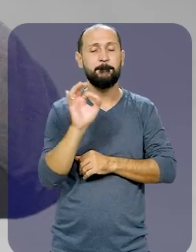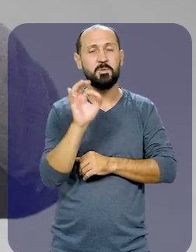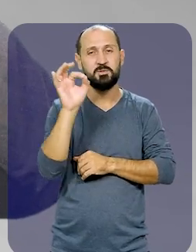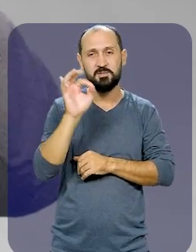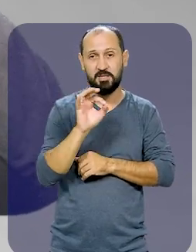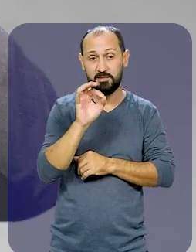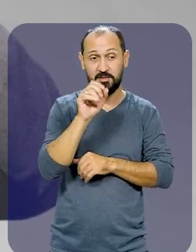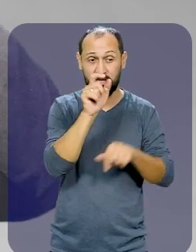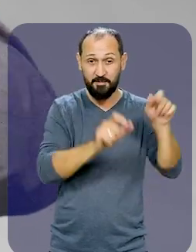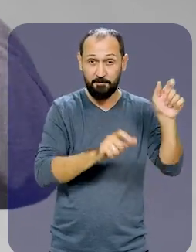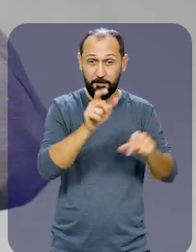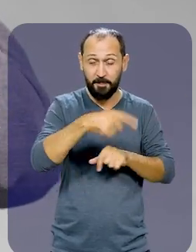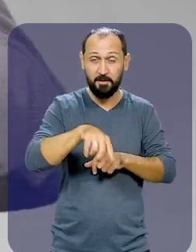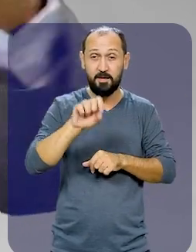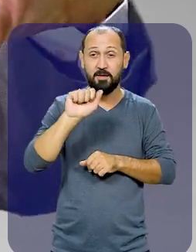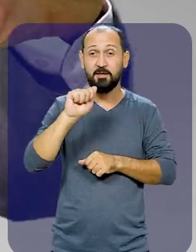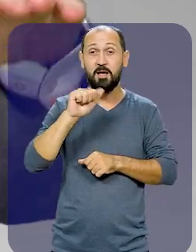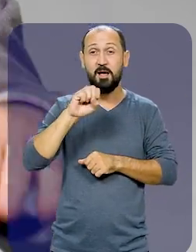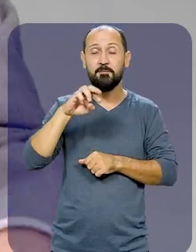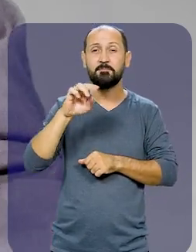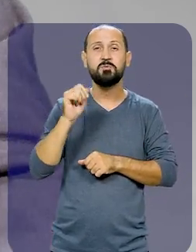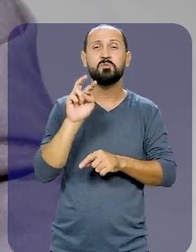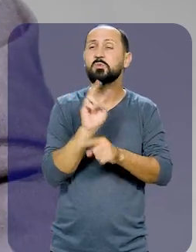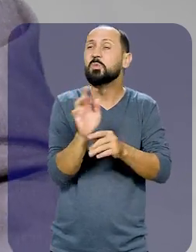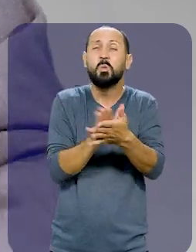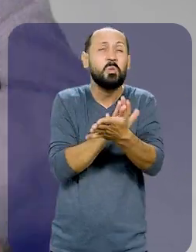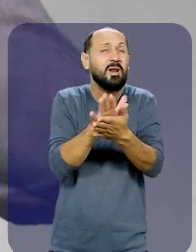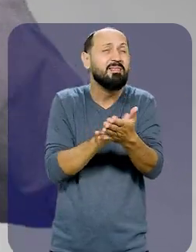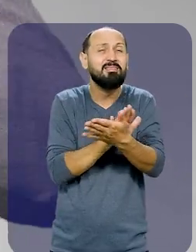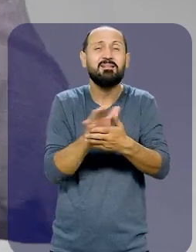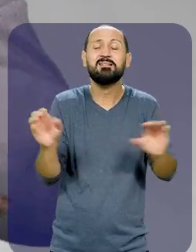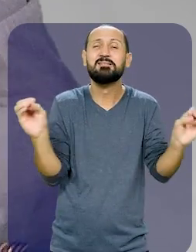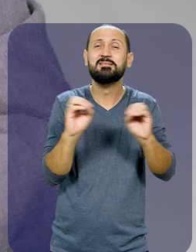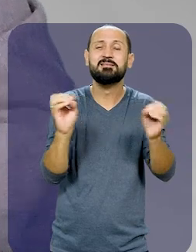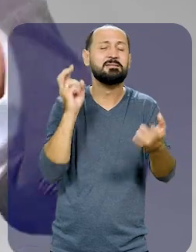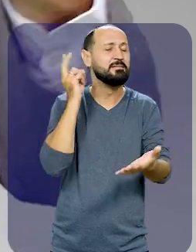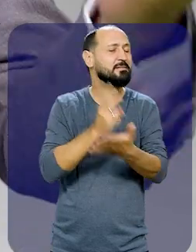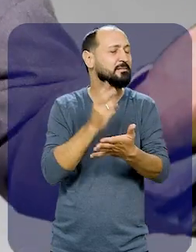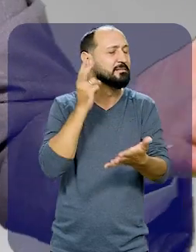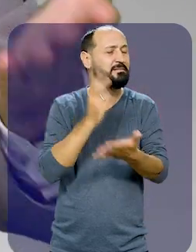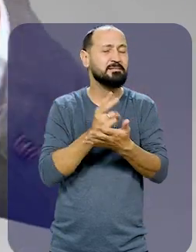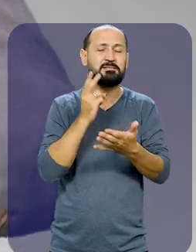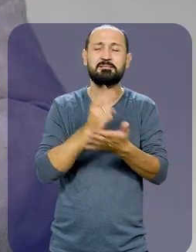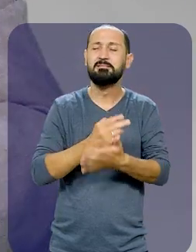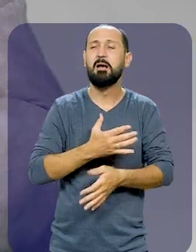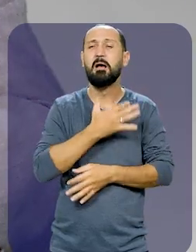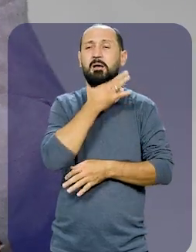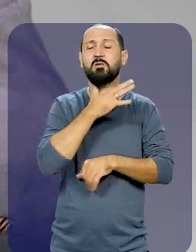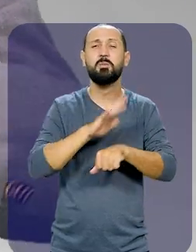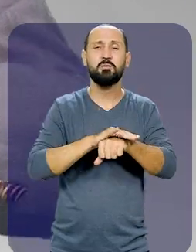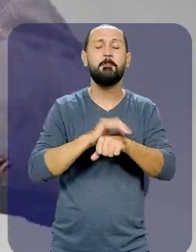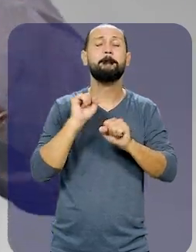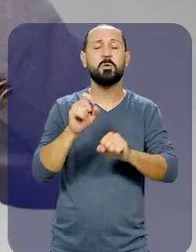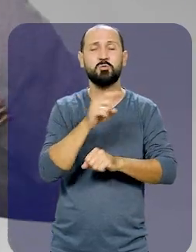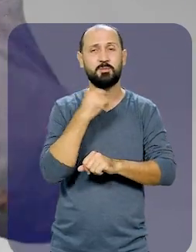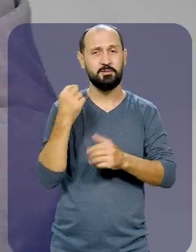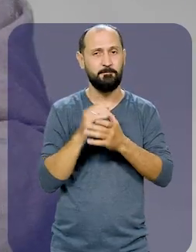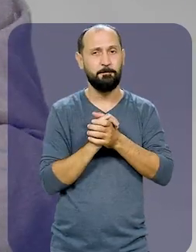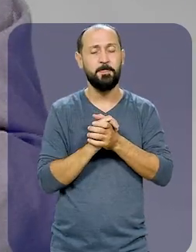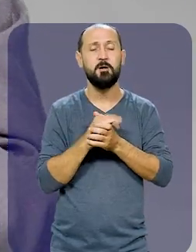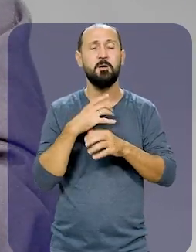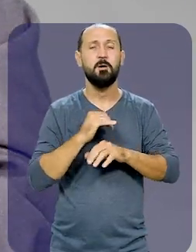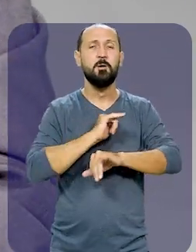60% das pessoas que têm asma não tem controle nenhum. Crises frequentes de uma doença que pode até matar. Então nós